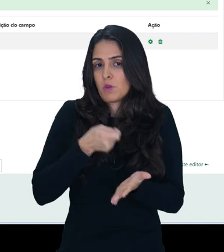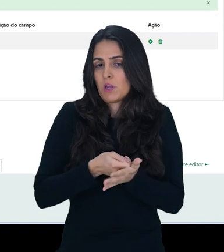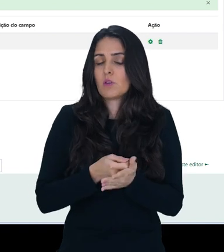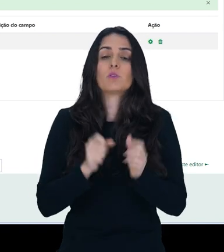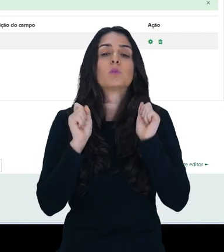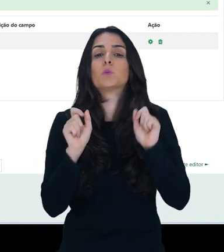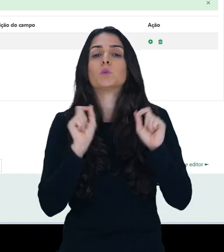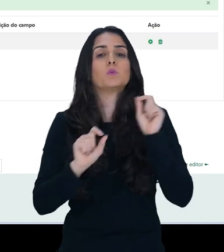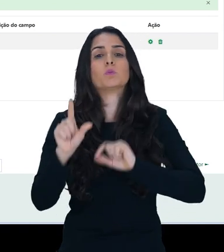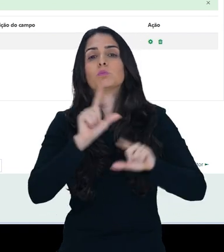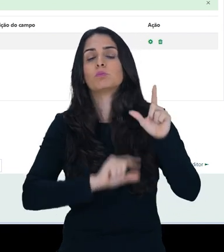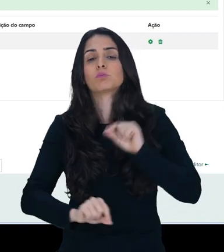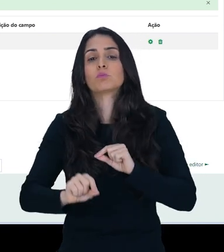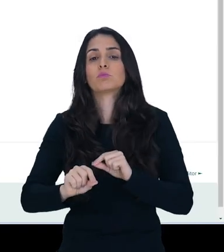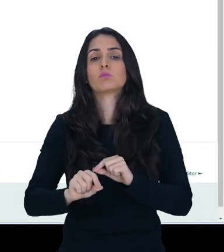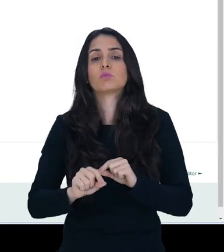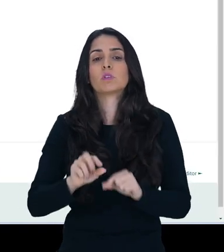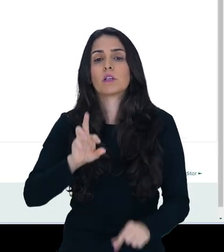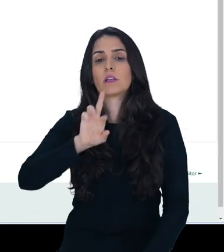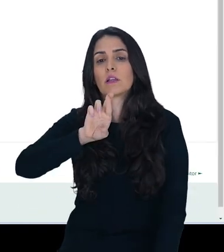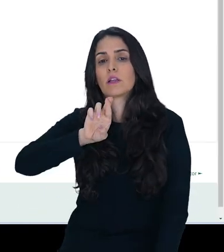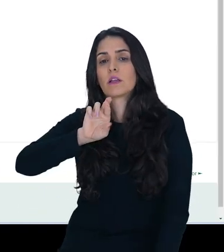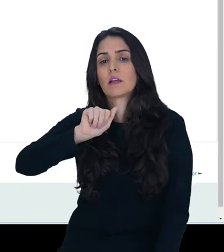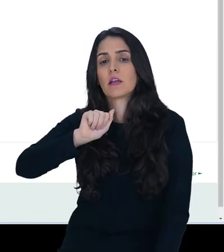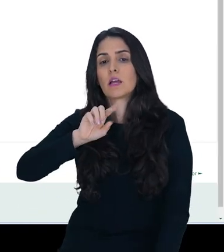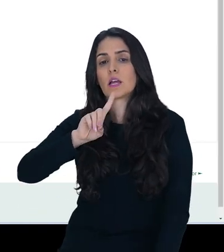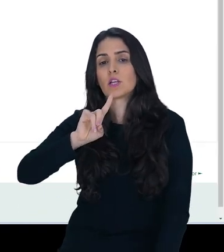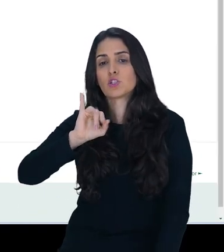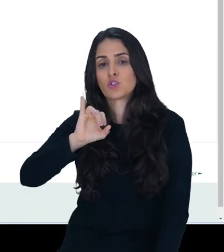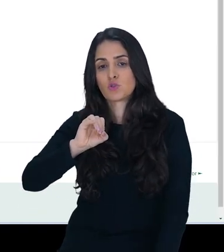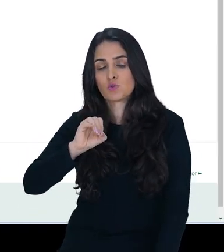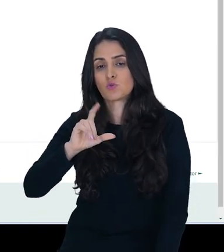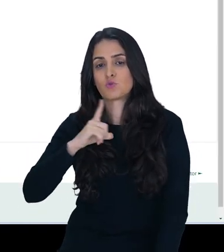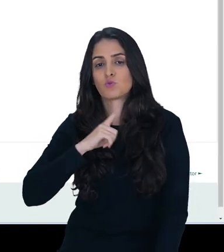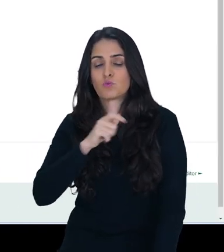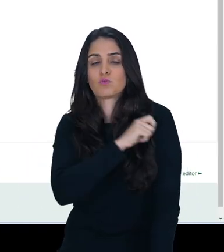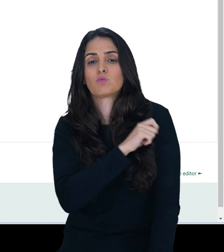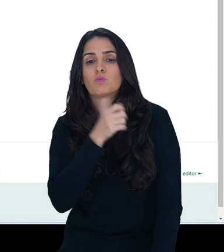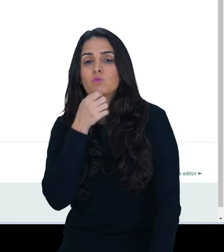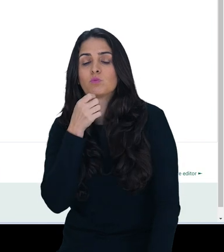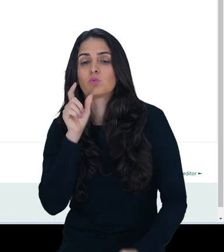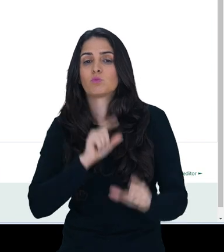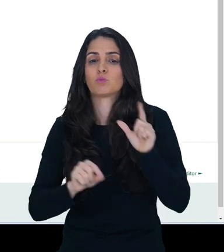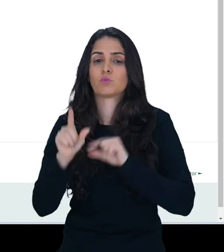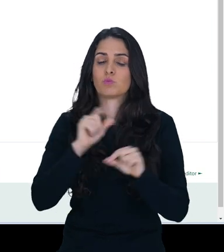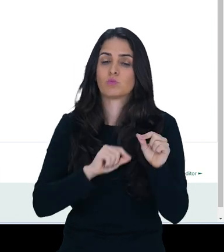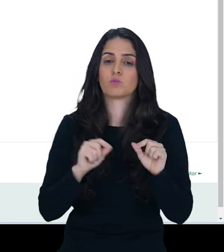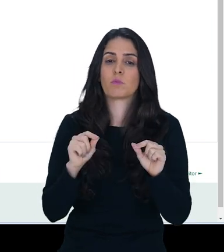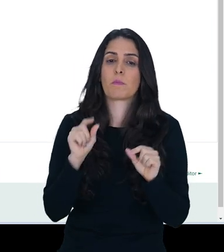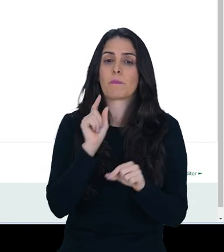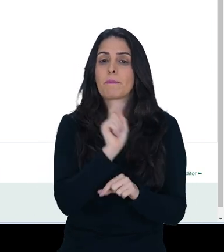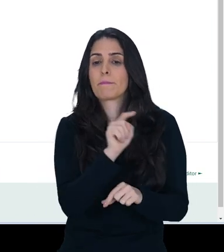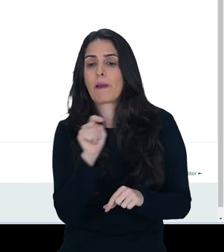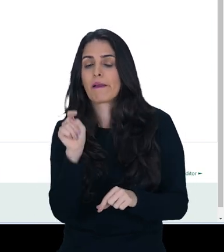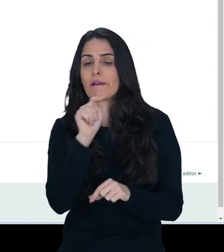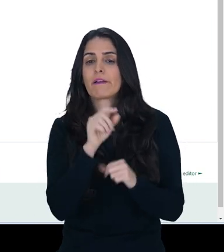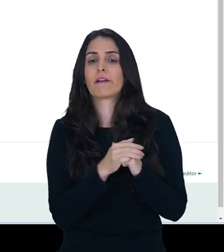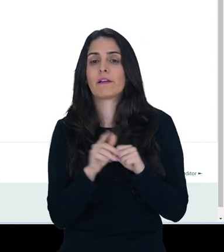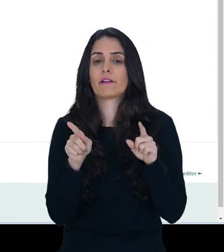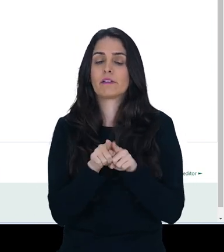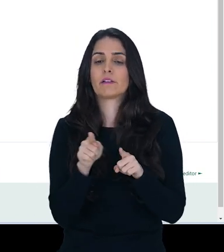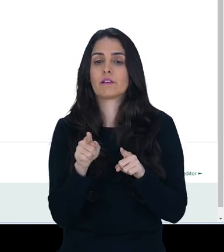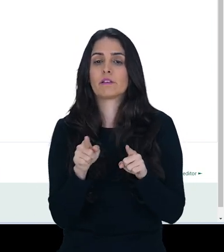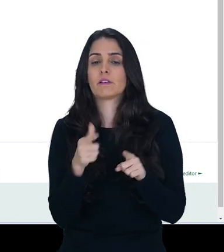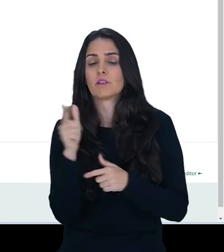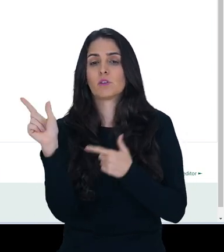posso escolher esse aqui botão de rádio significa que o aluno vai ter algumas opções ali para marcar e